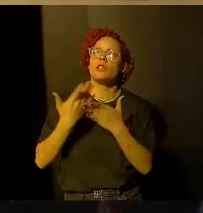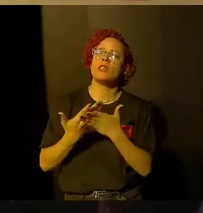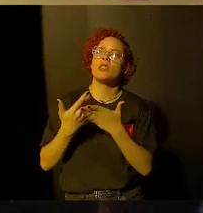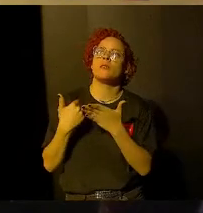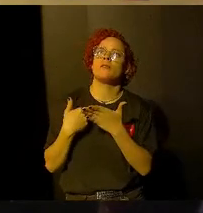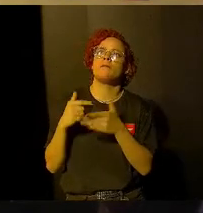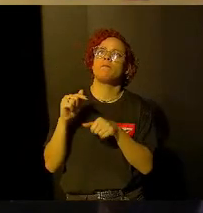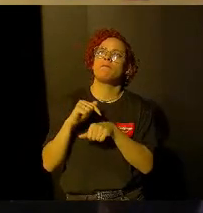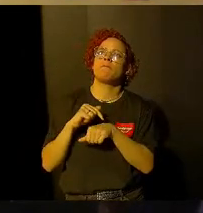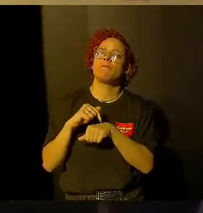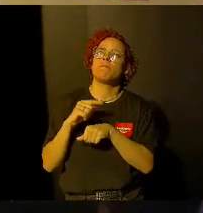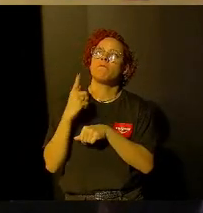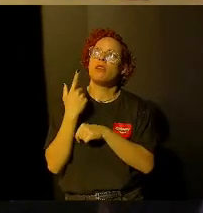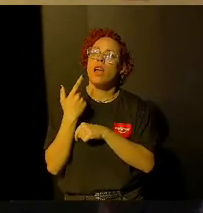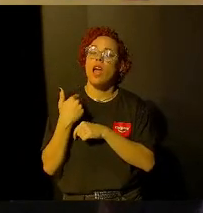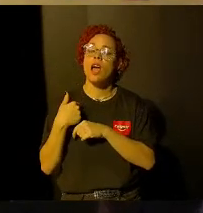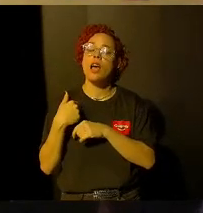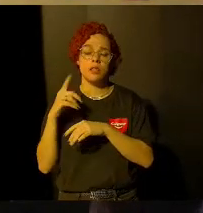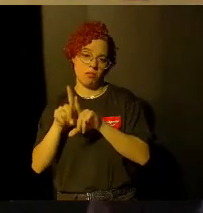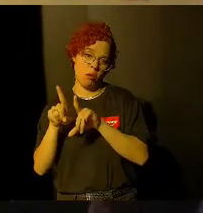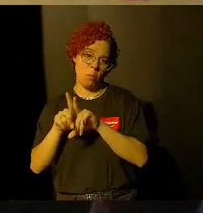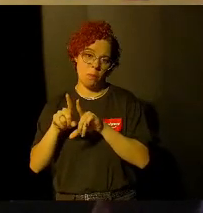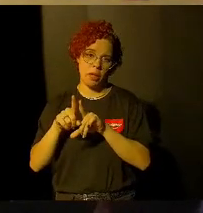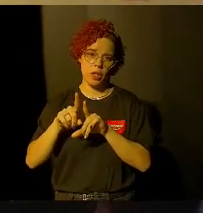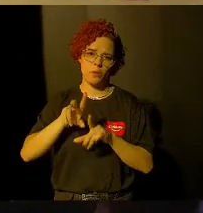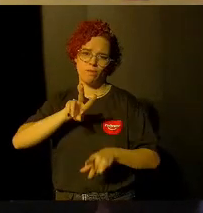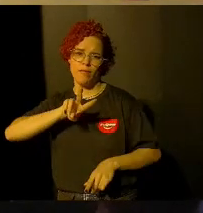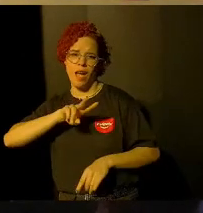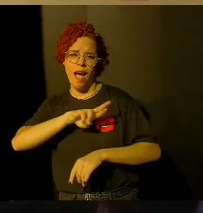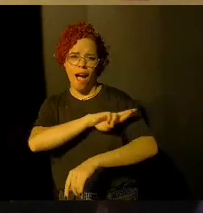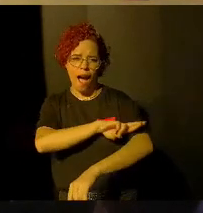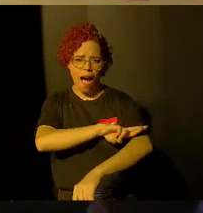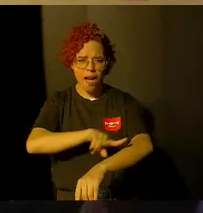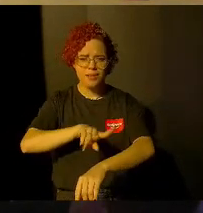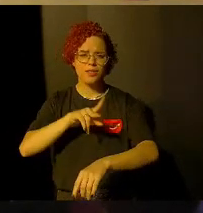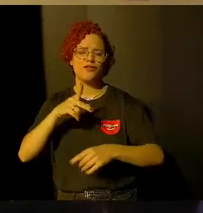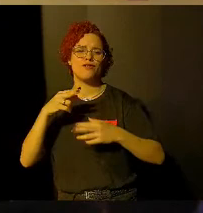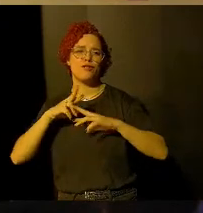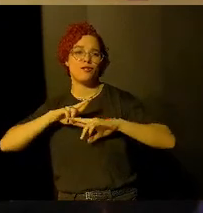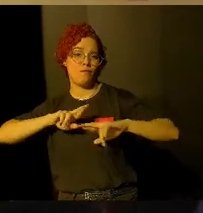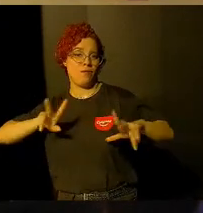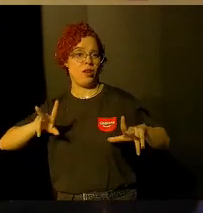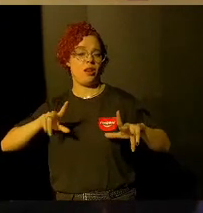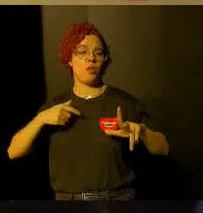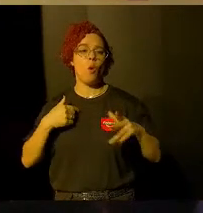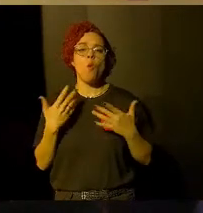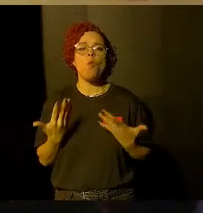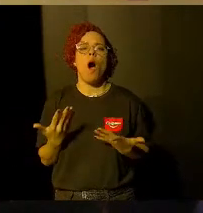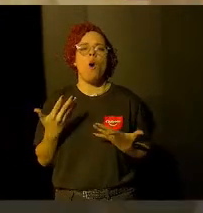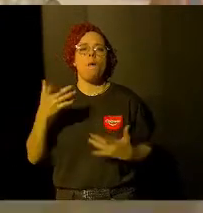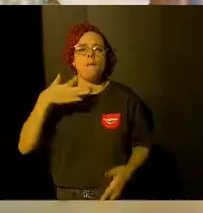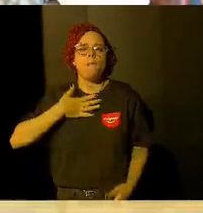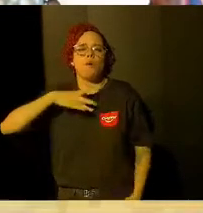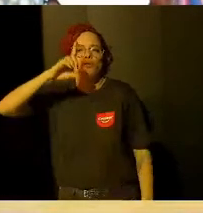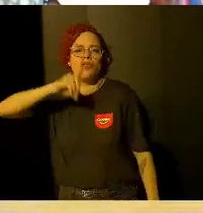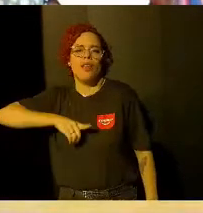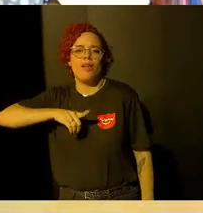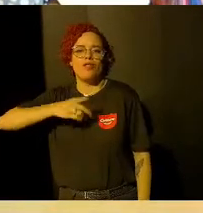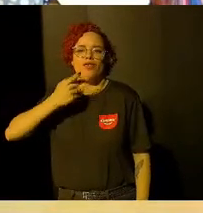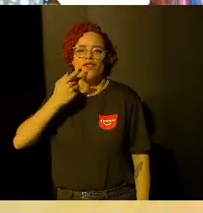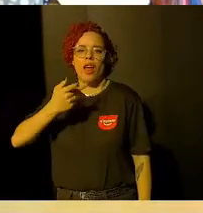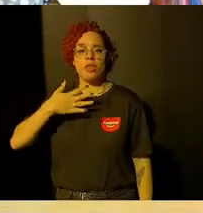eu também vendo a família interracial e eu ficava pensando muitas vezes assim que direito eu tinha de reivindicar minha Negritude